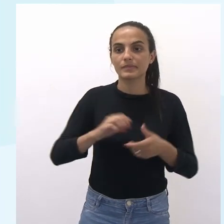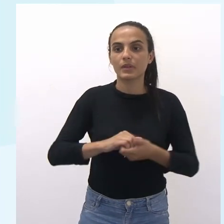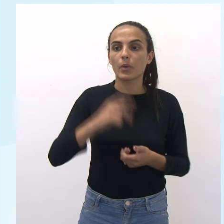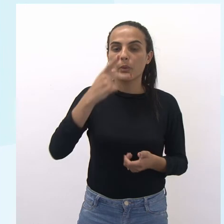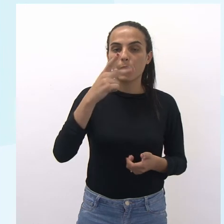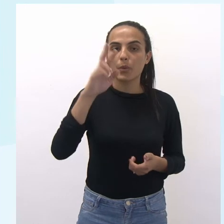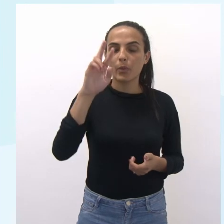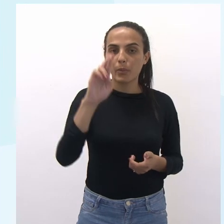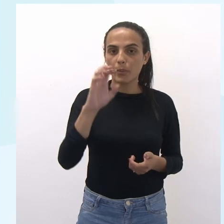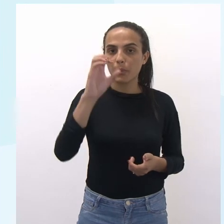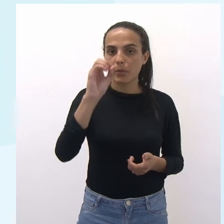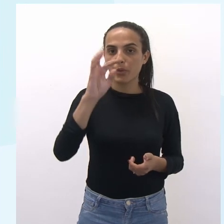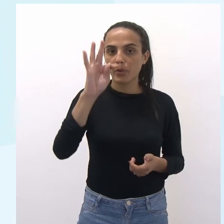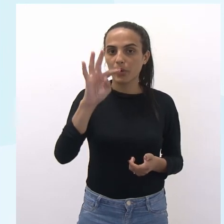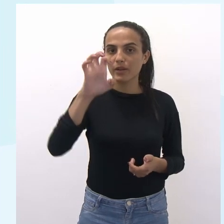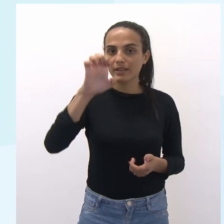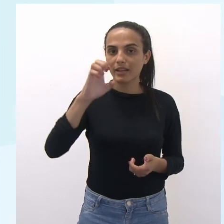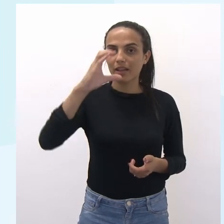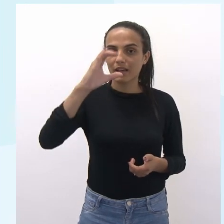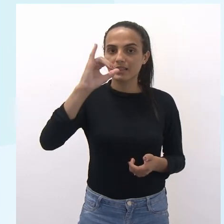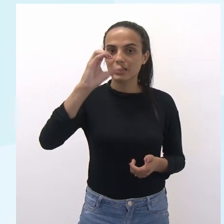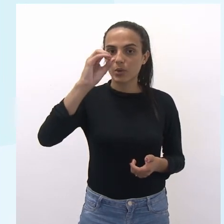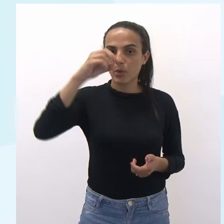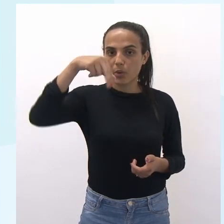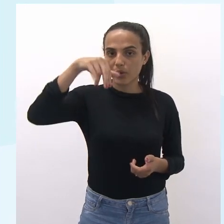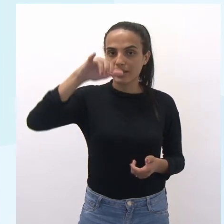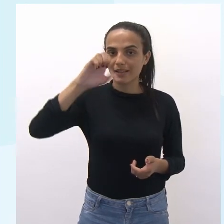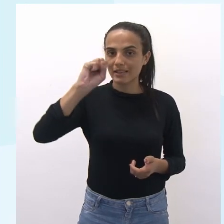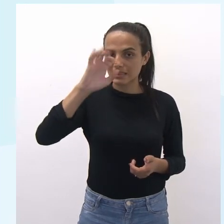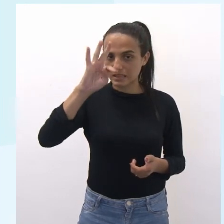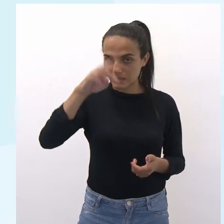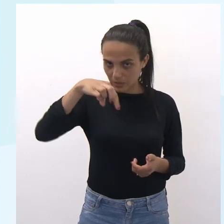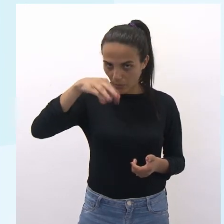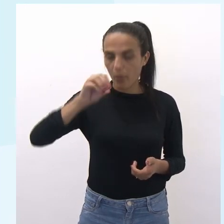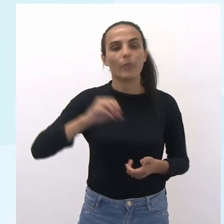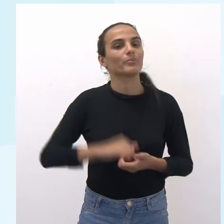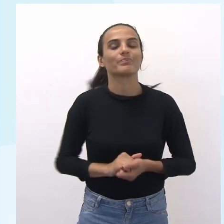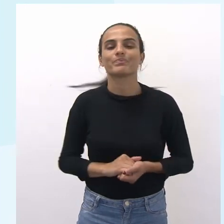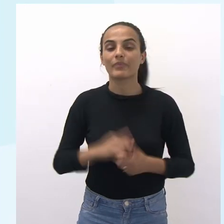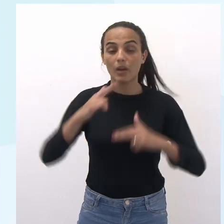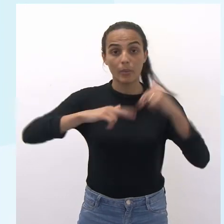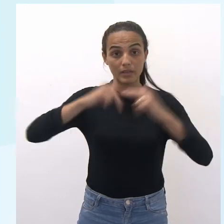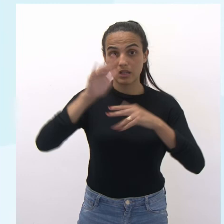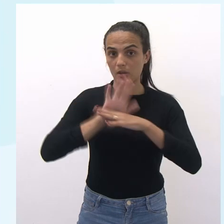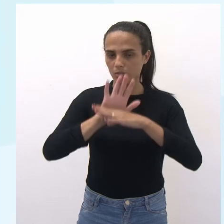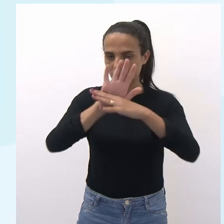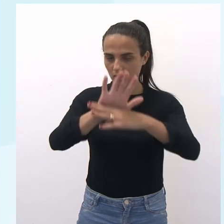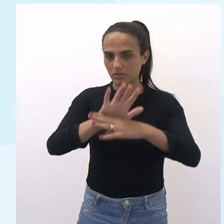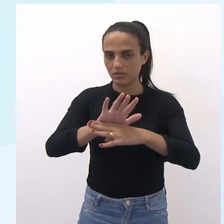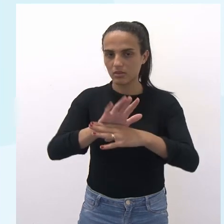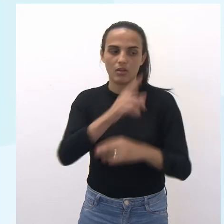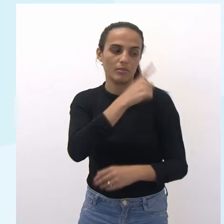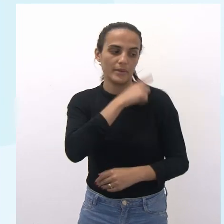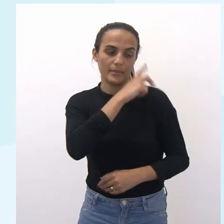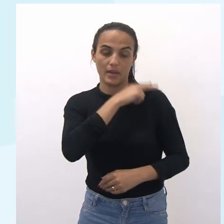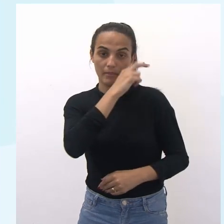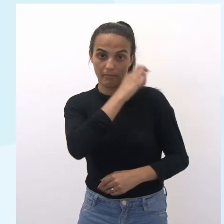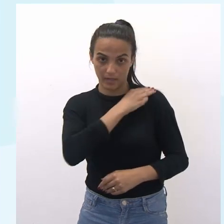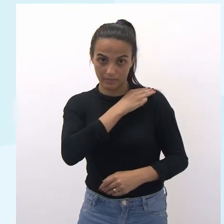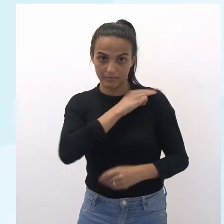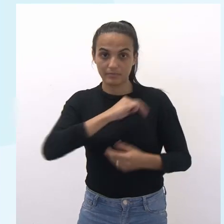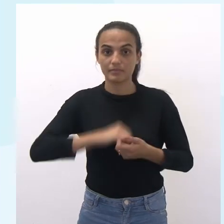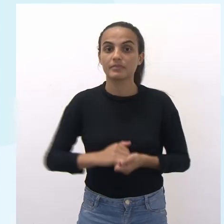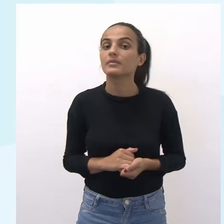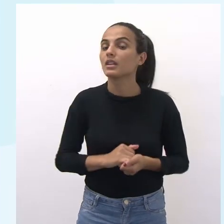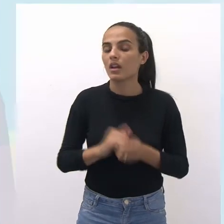protecionismo. Tudo bem, pessoal? Então, percebam que no material de apoio do ensino médio